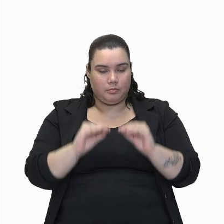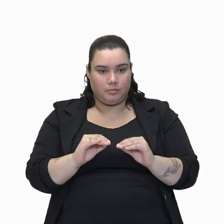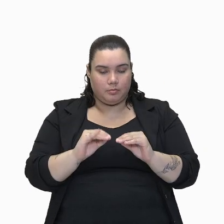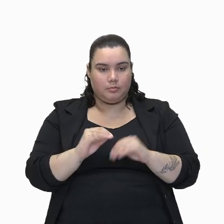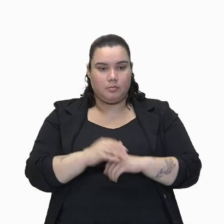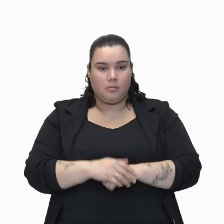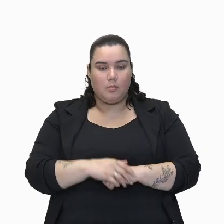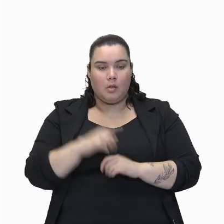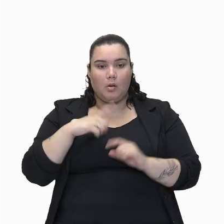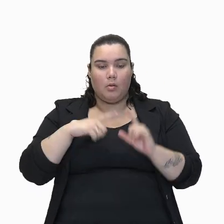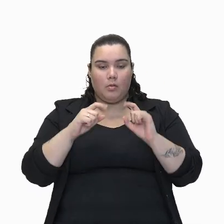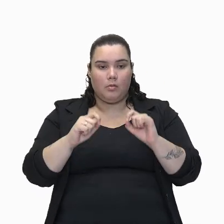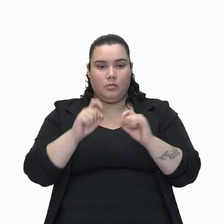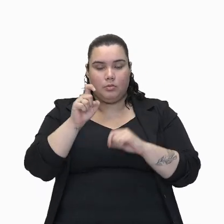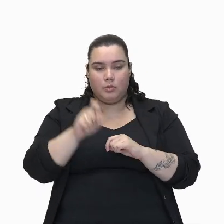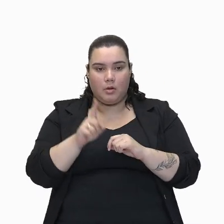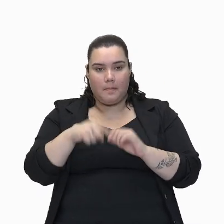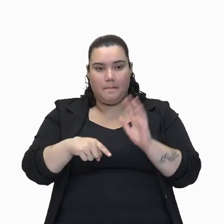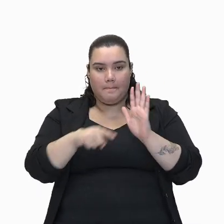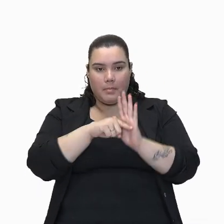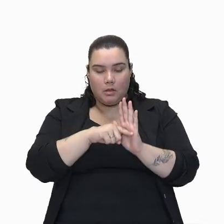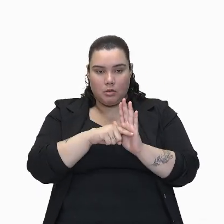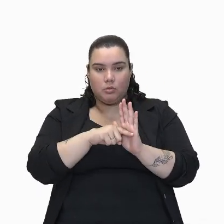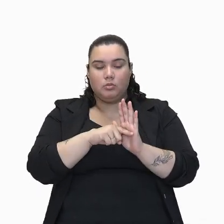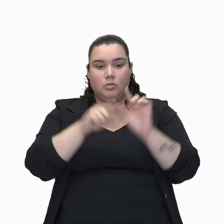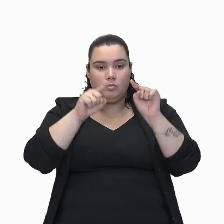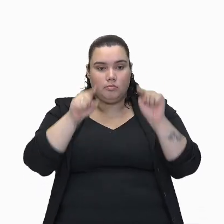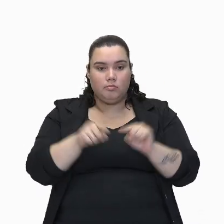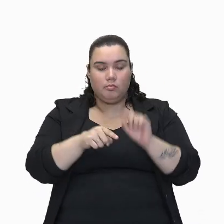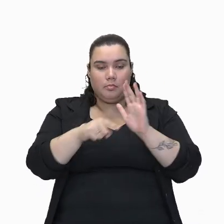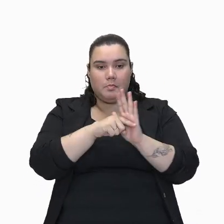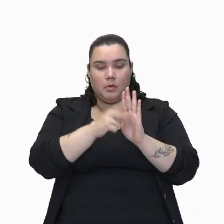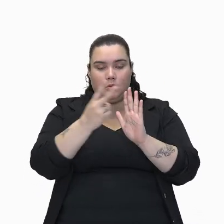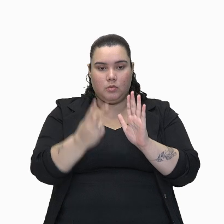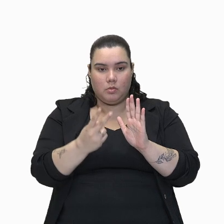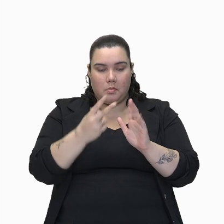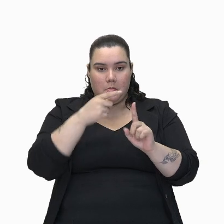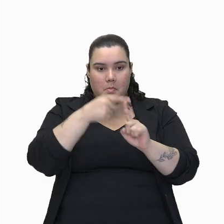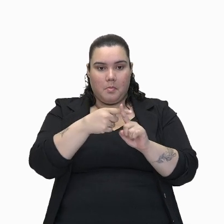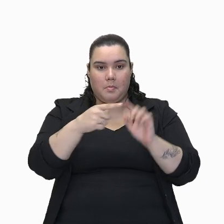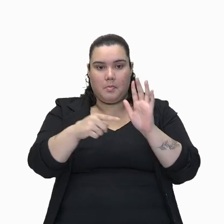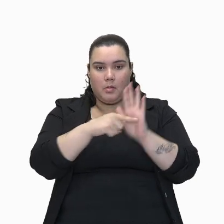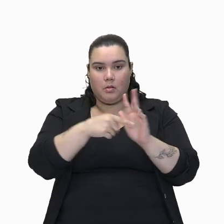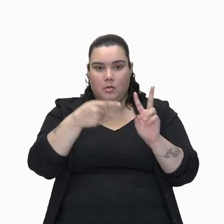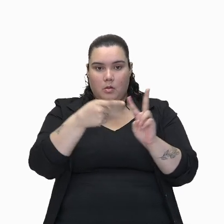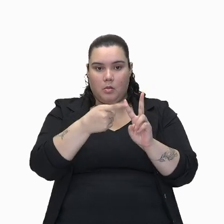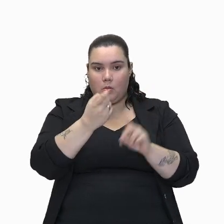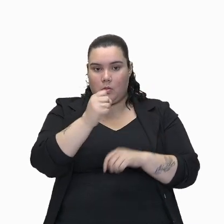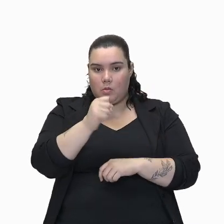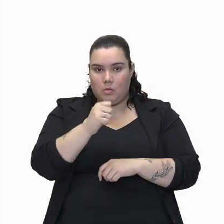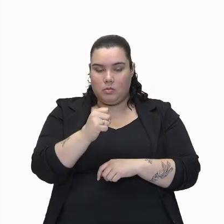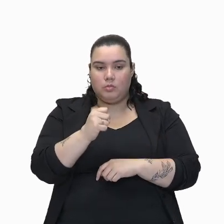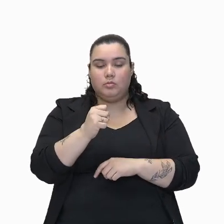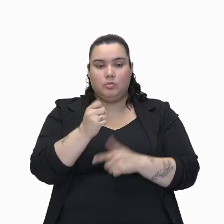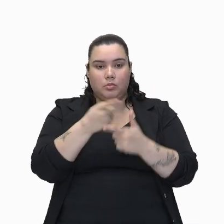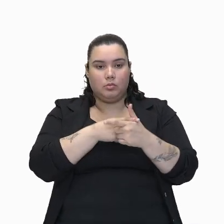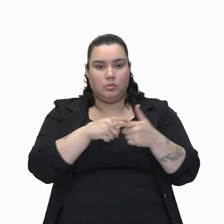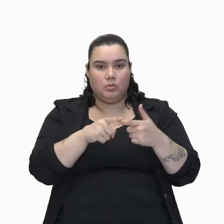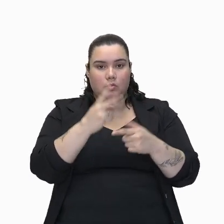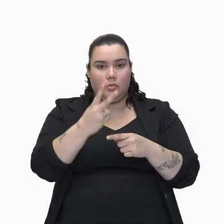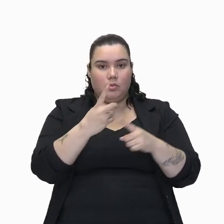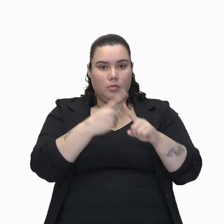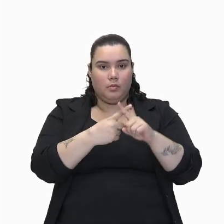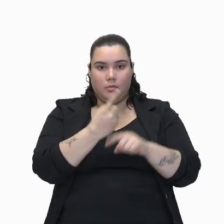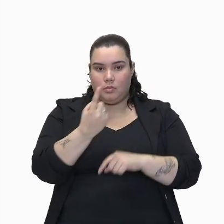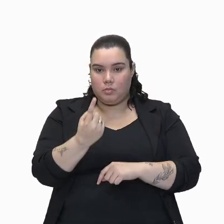nós vamos ter que o x é igual a menos 2 mais ou menos raiz de 8 sobre 2